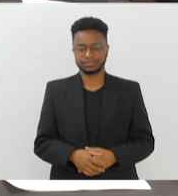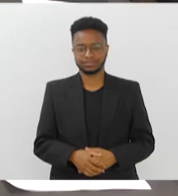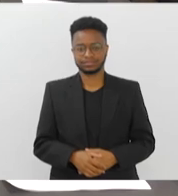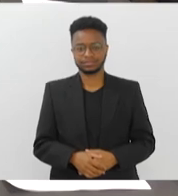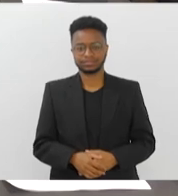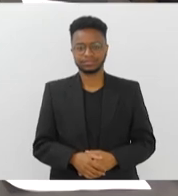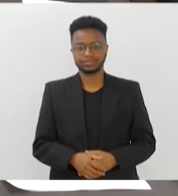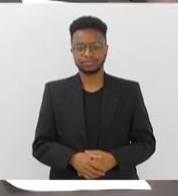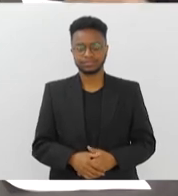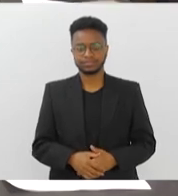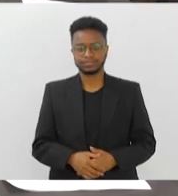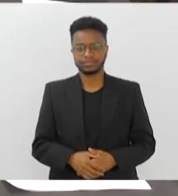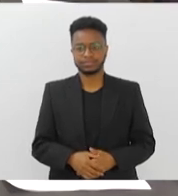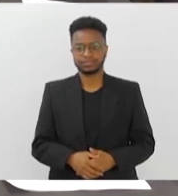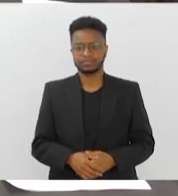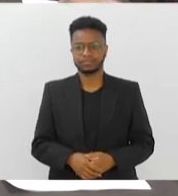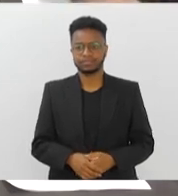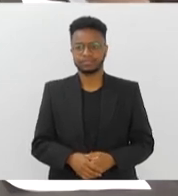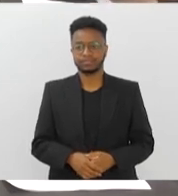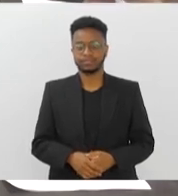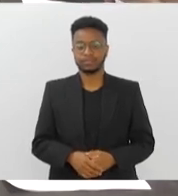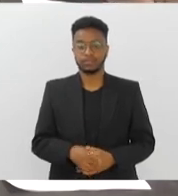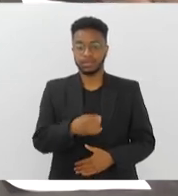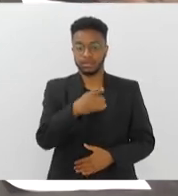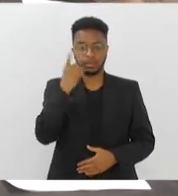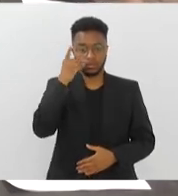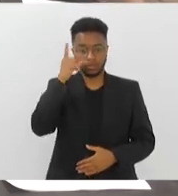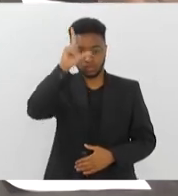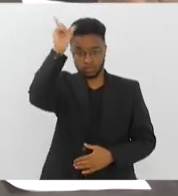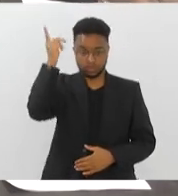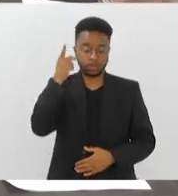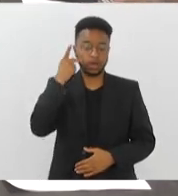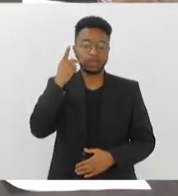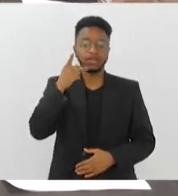lá. Ó, o deputado Luiz Paulo veio num rodízio de rúcula.